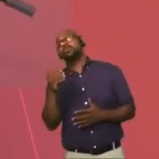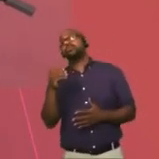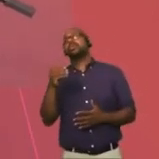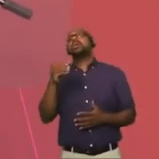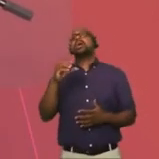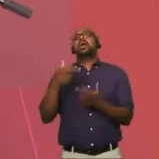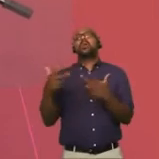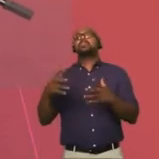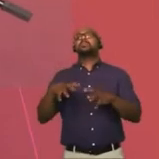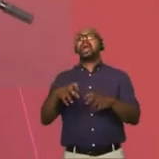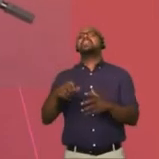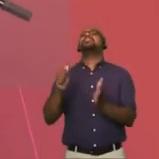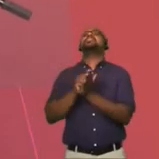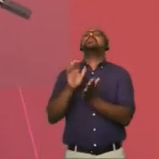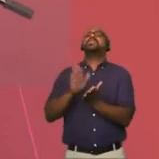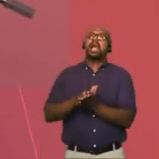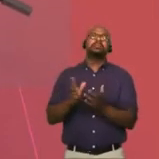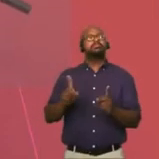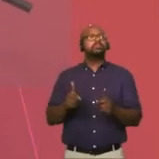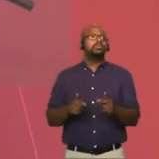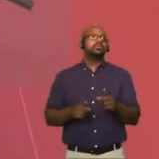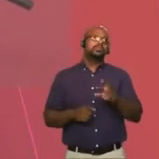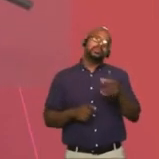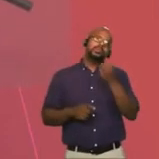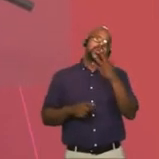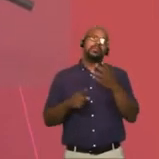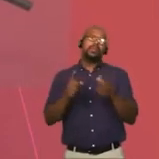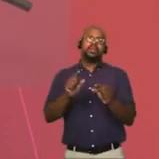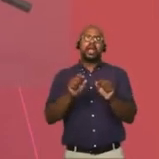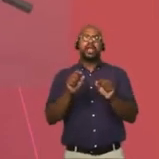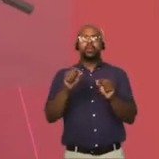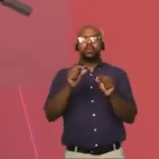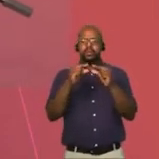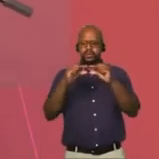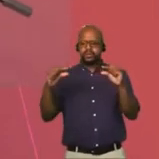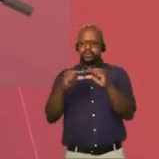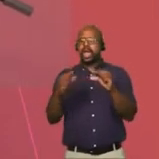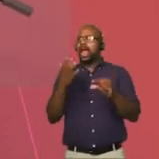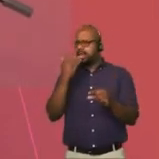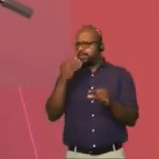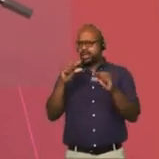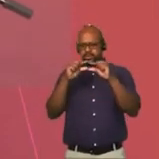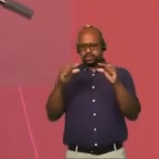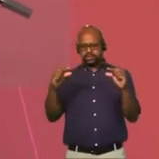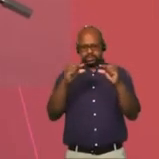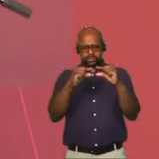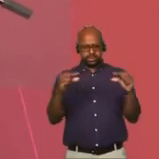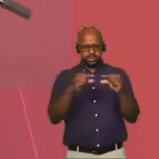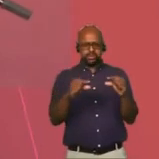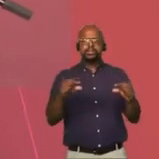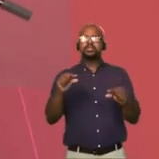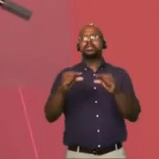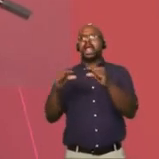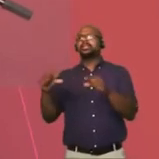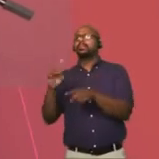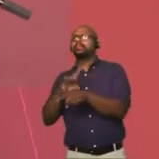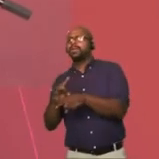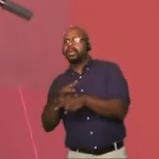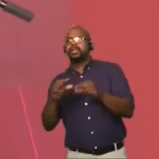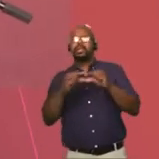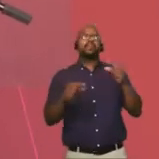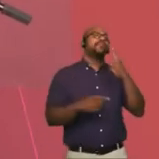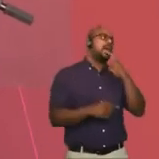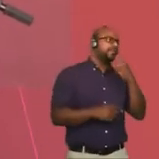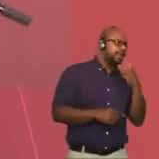ser multado não é assim tudo bem vamos começar a colocar tarde nos alimentos O que é tarja preta o que que a